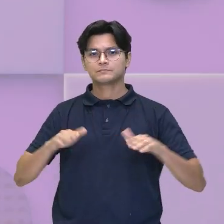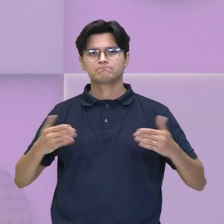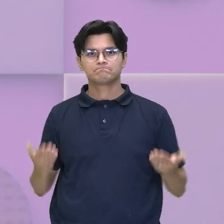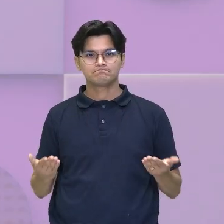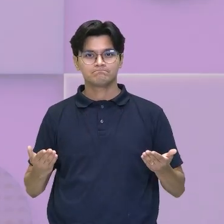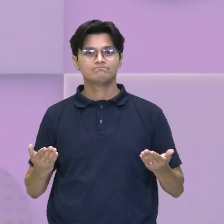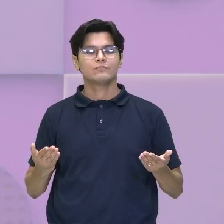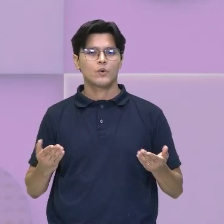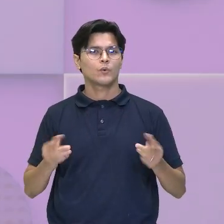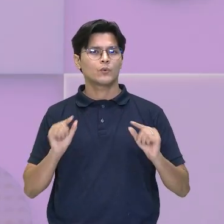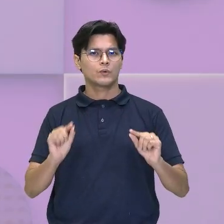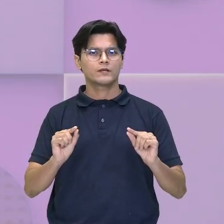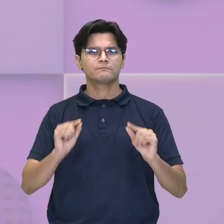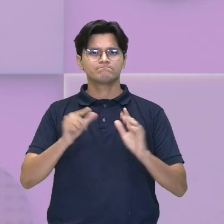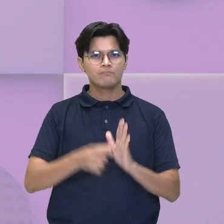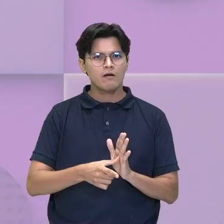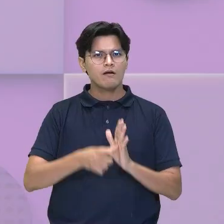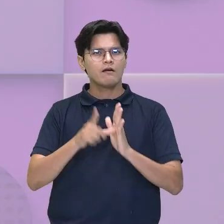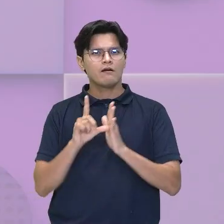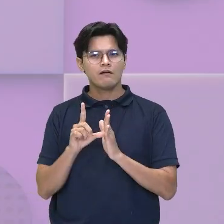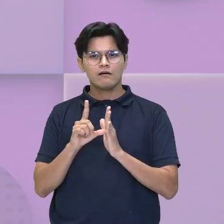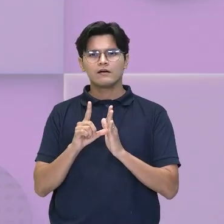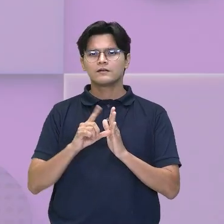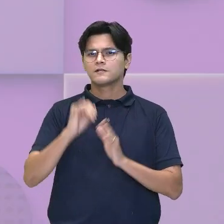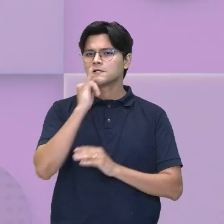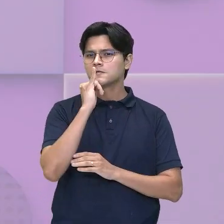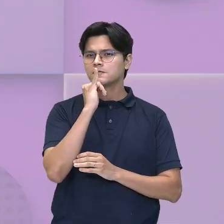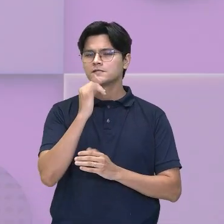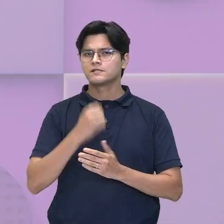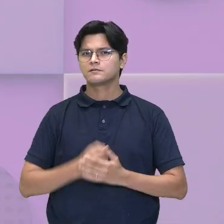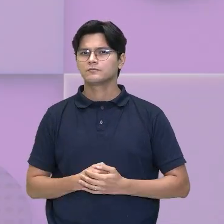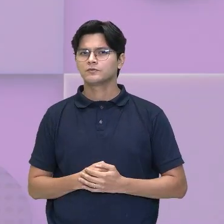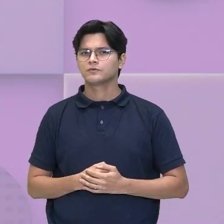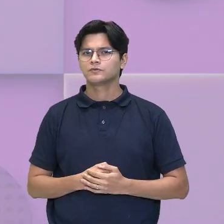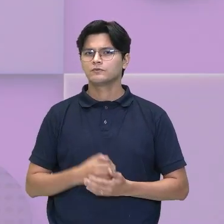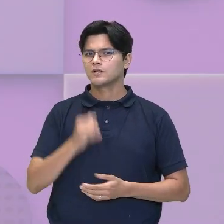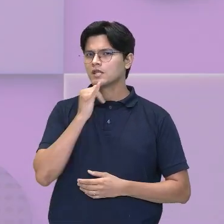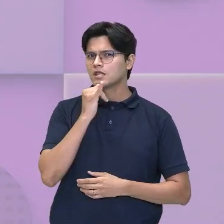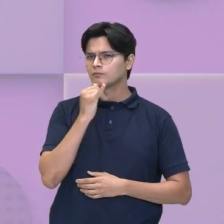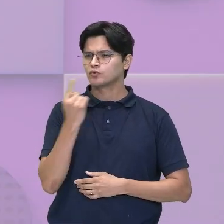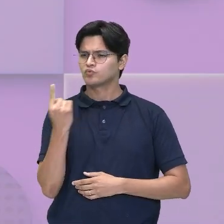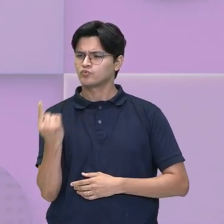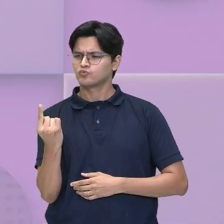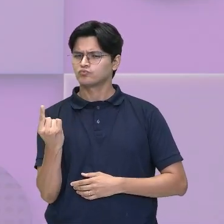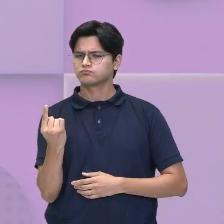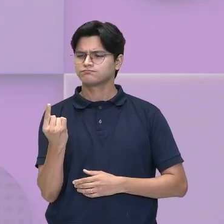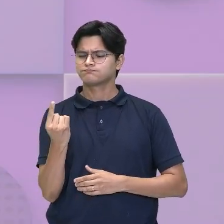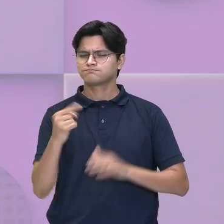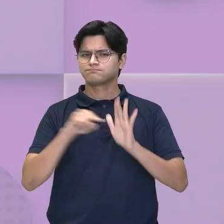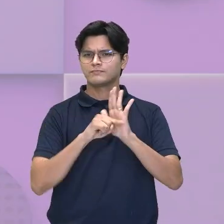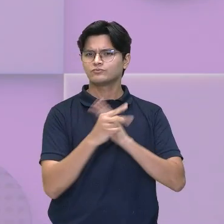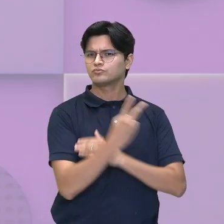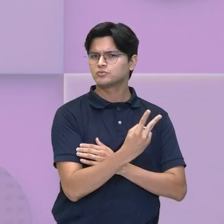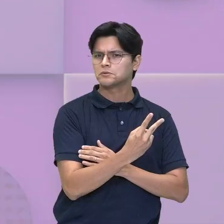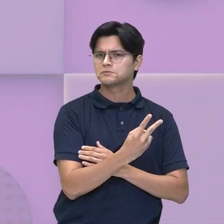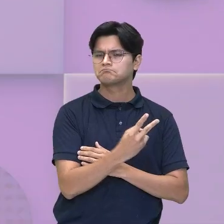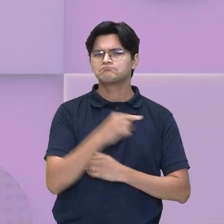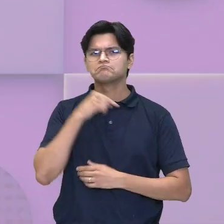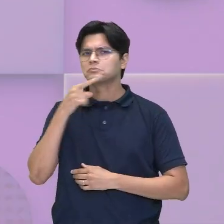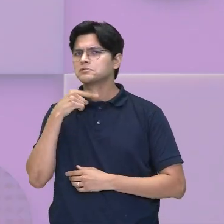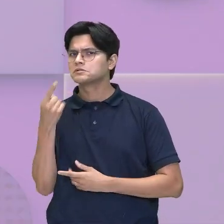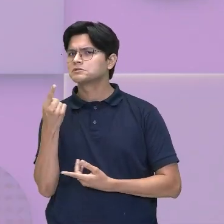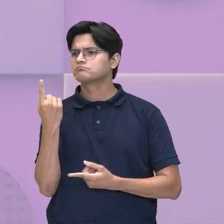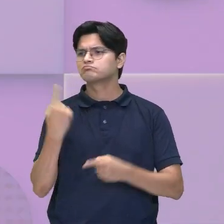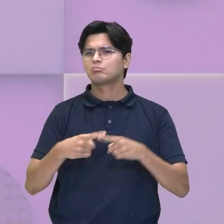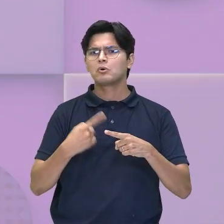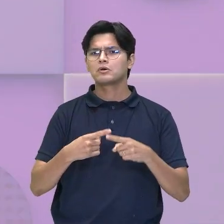Então, como antes você não podia fazer tipo 1 menos 2, por que, professor, que não podia? Porque como é que